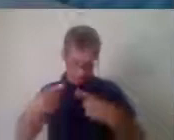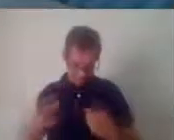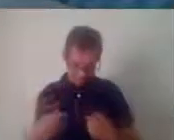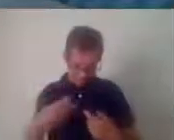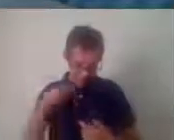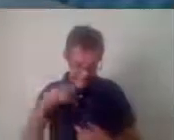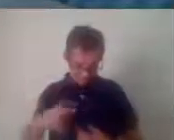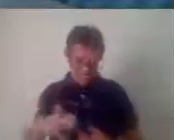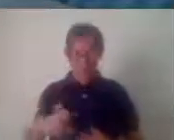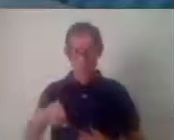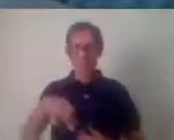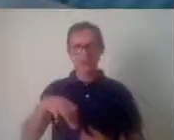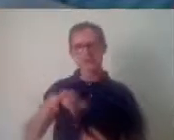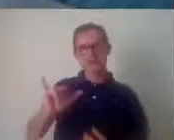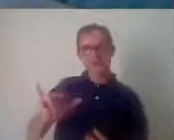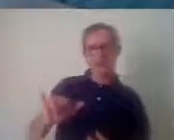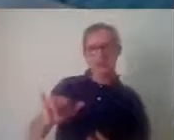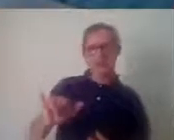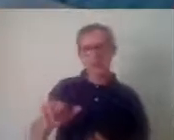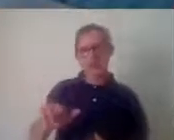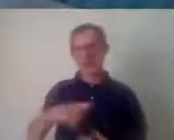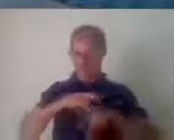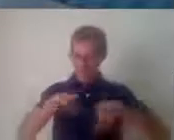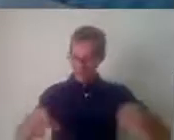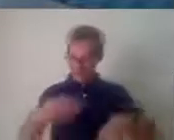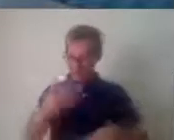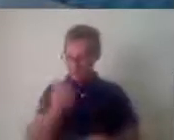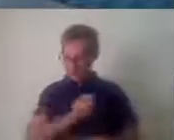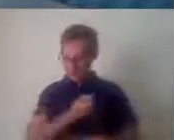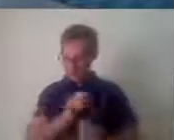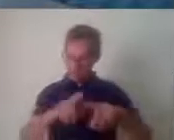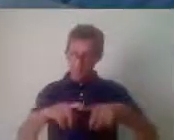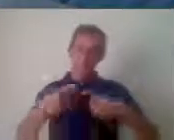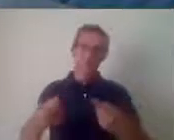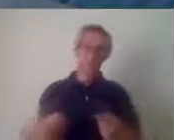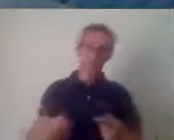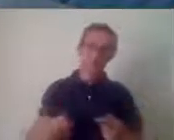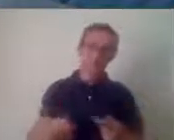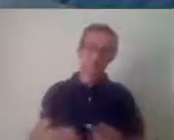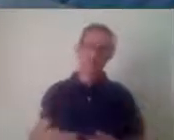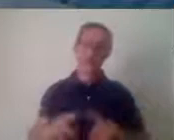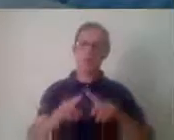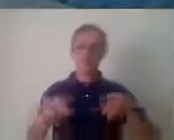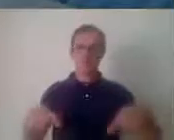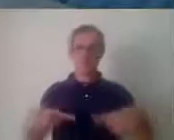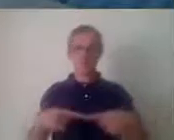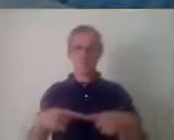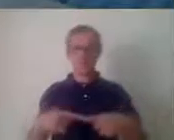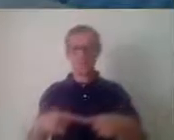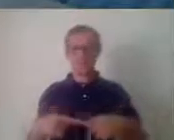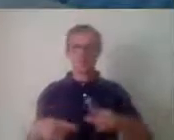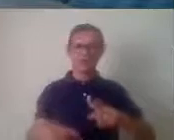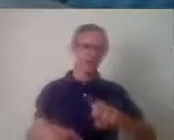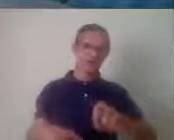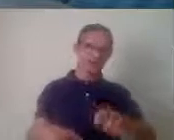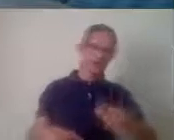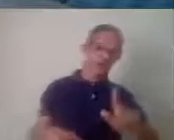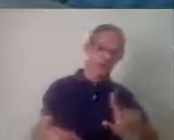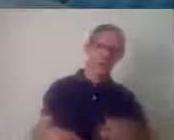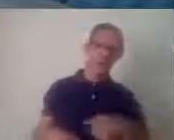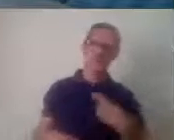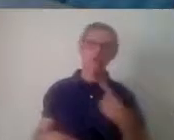olha lá para o seu x e para o seu y e a variação é entre números. Tá bom. Quando a região é geral, ou seja, um